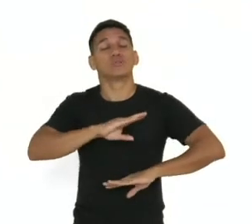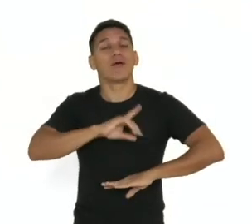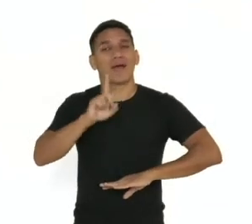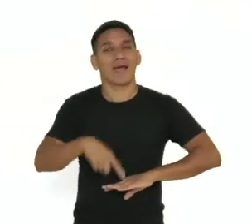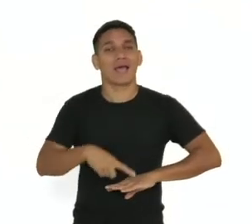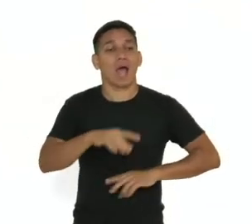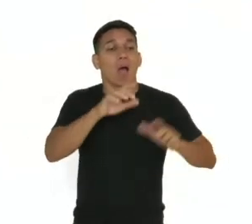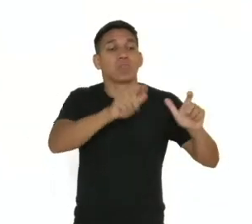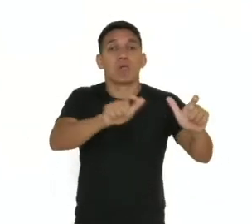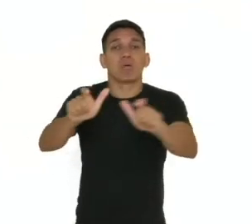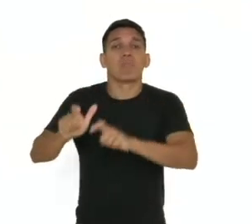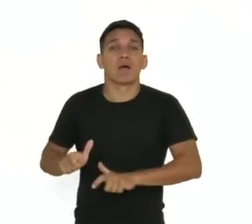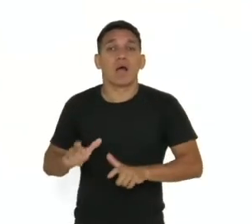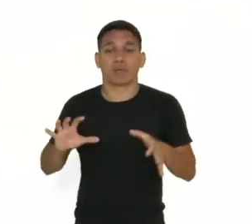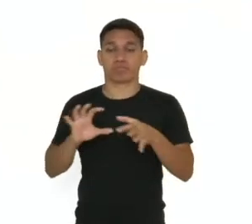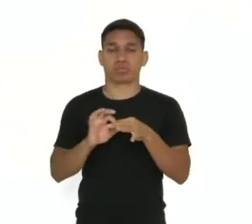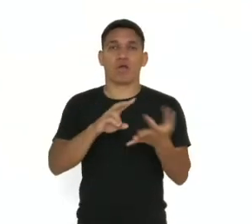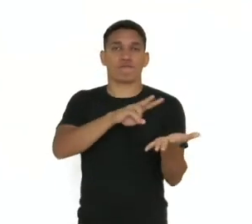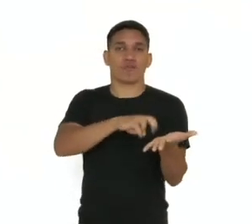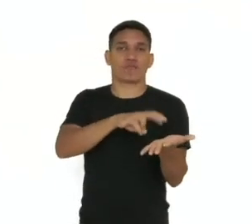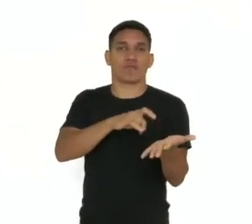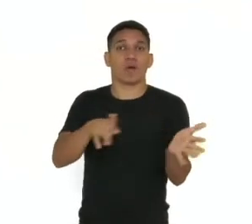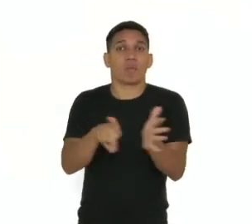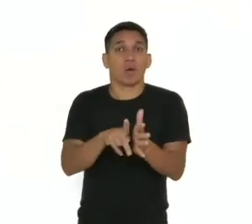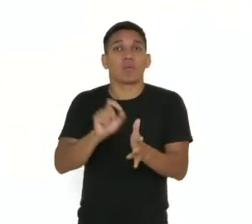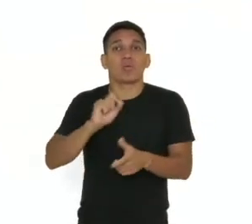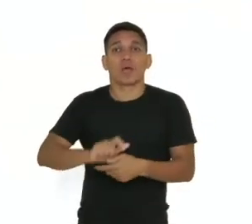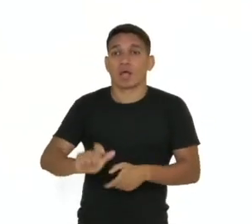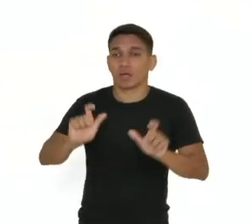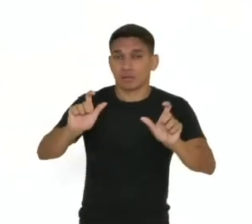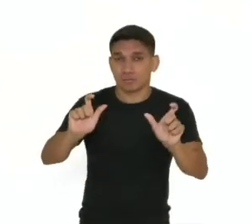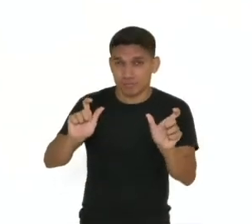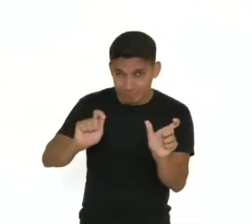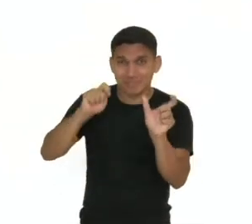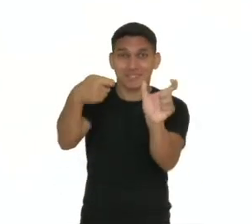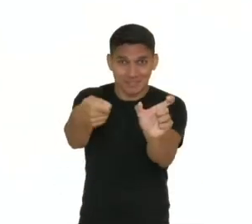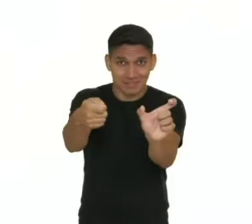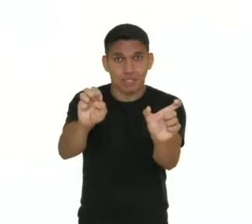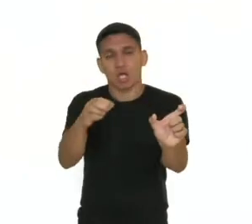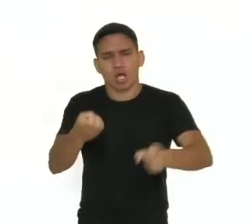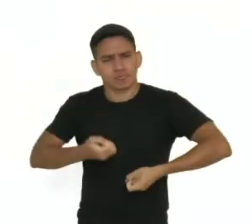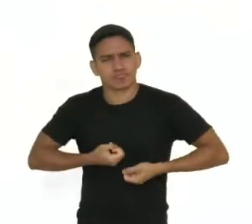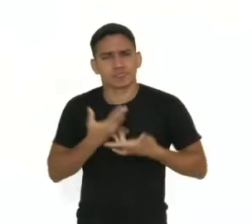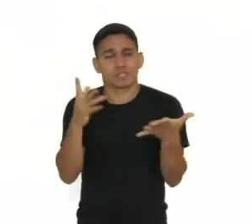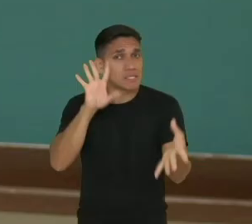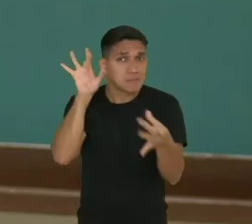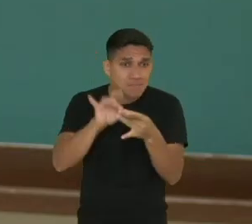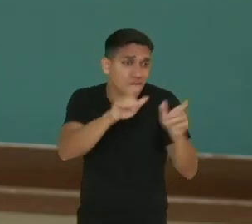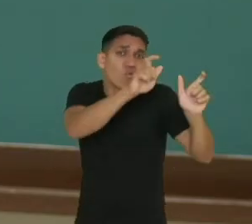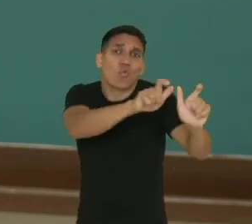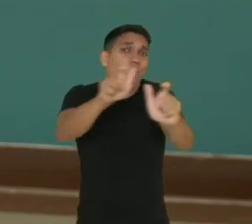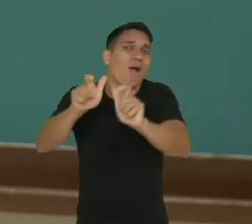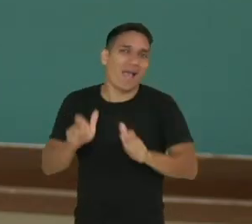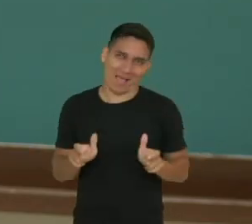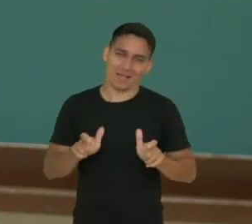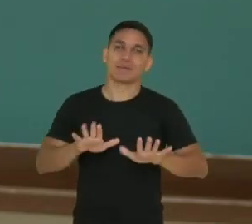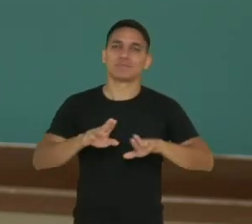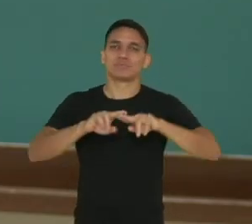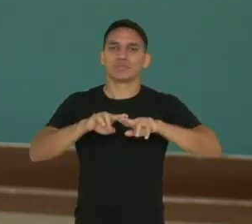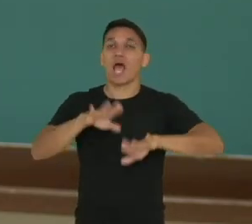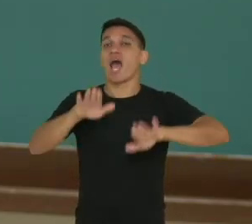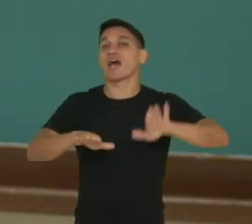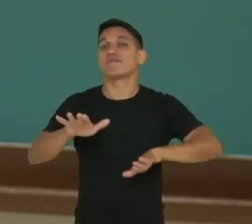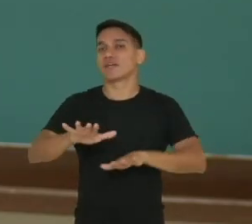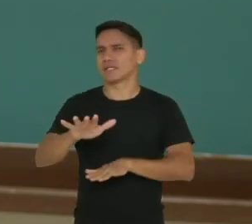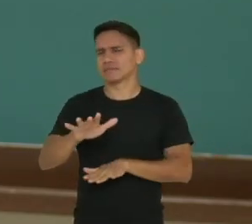ao vocabulário, né? Consiste na existência de palavras ou expressões que são típicas daquele local. Então, às vezes, nós vamos